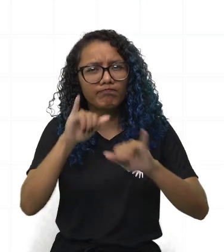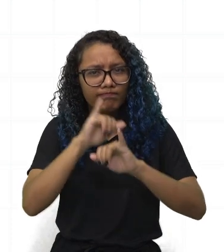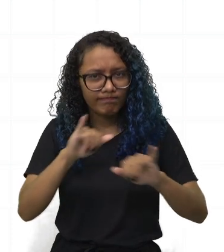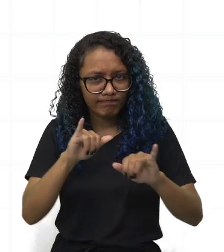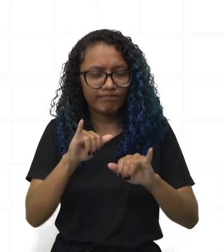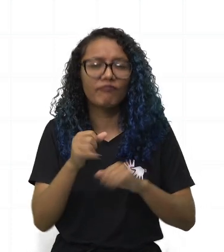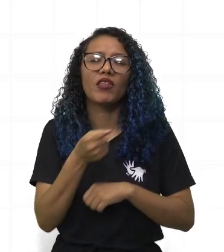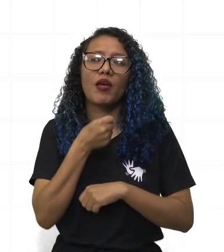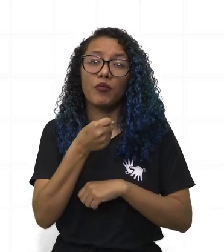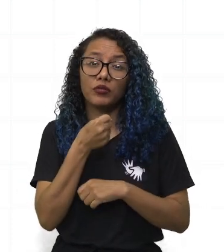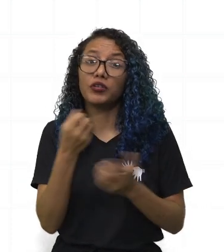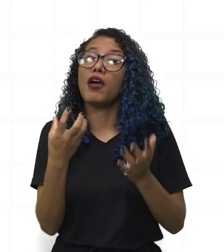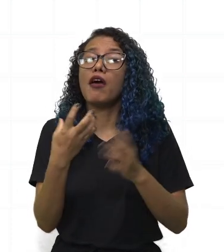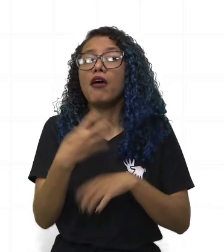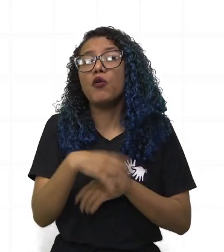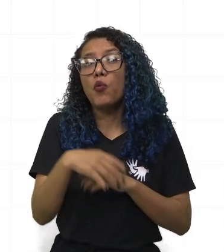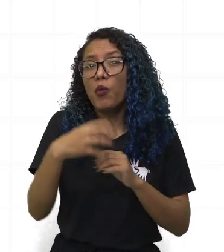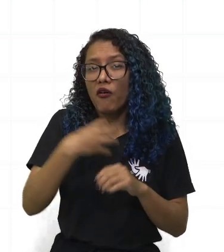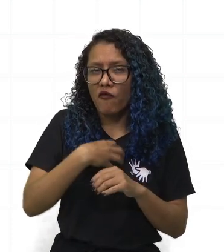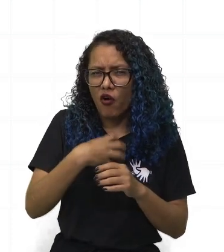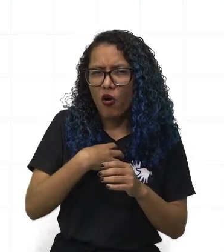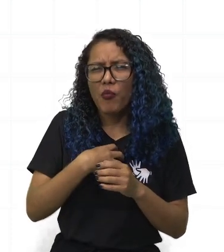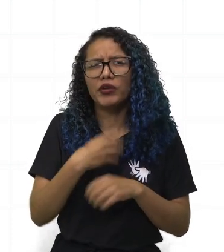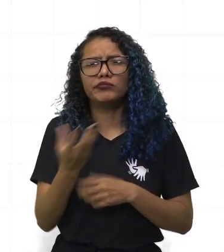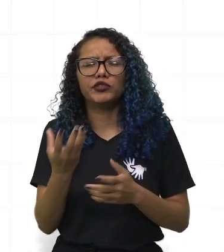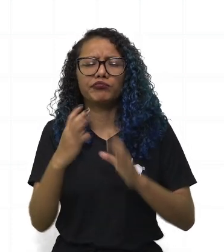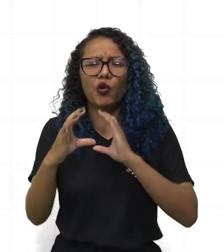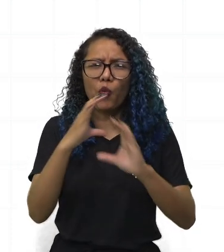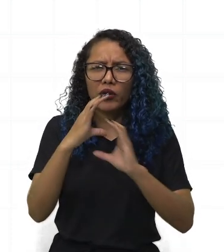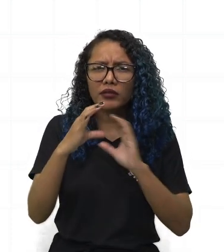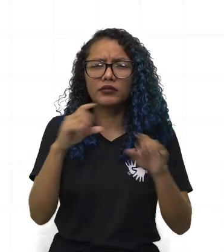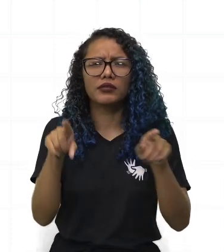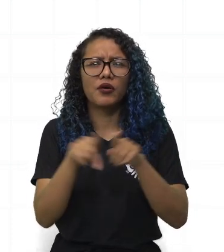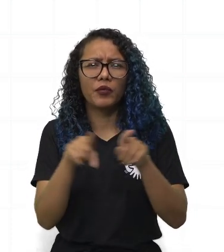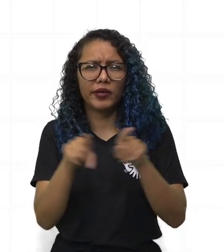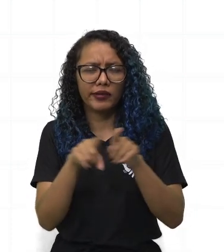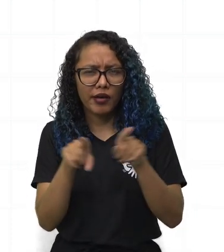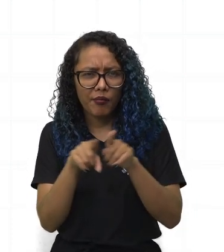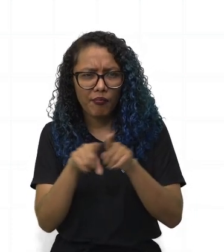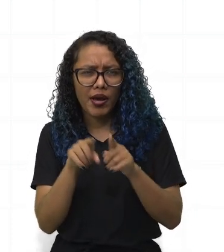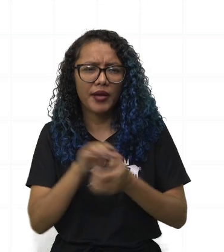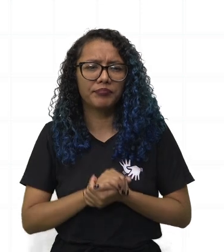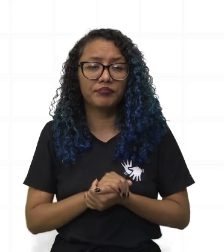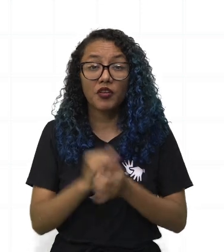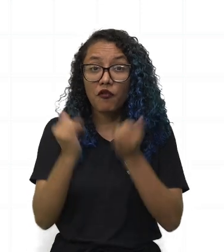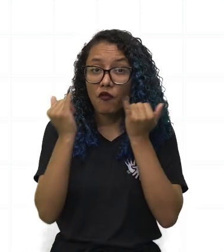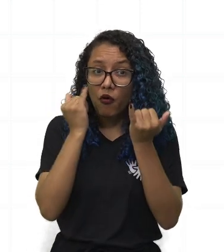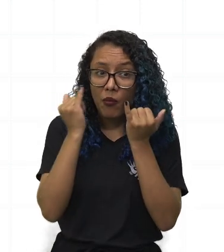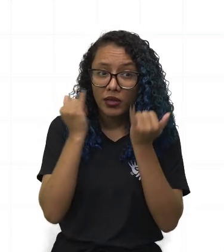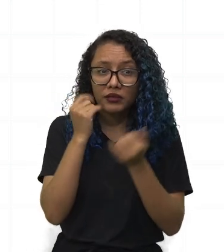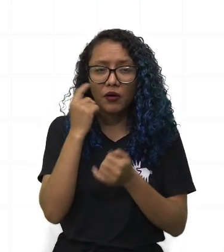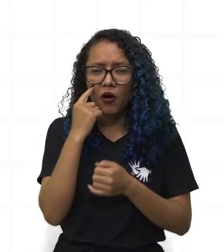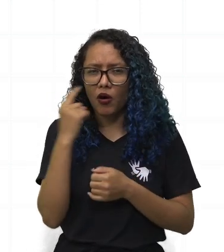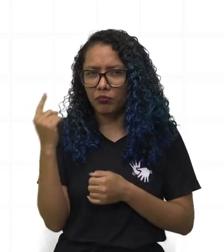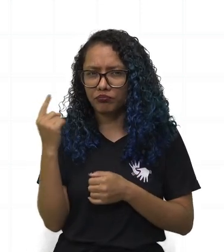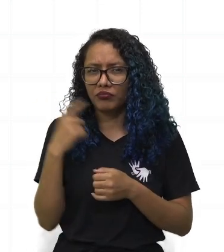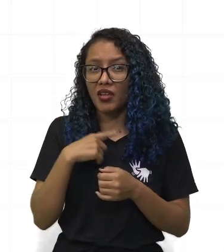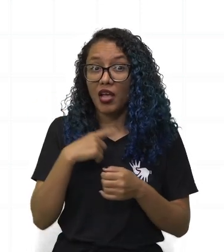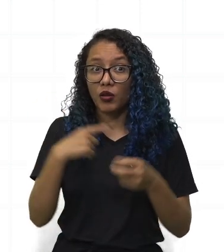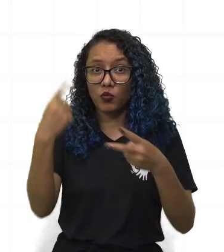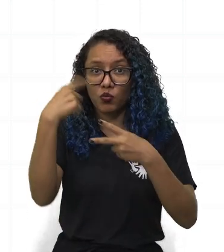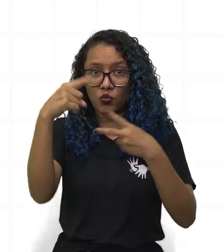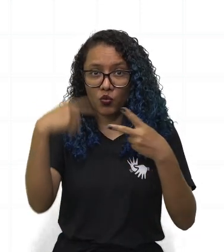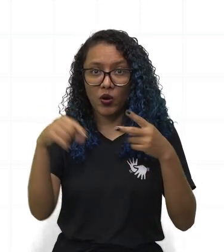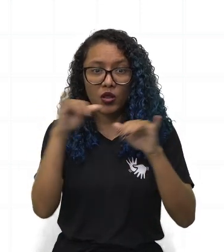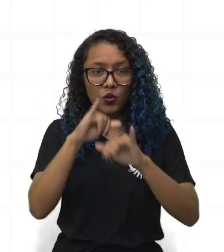meio da gente se comunicar e se informar. Vejam só essas duas manchetes que eu estou apresentando para vocês. A